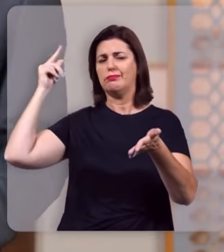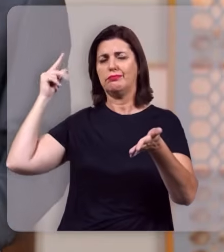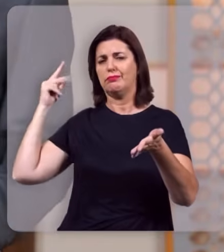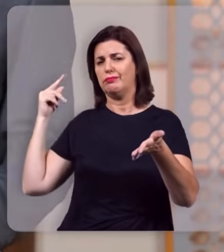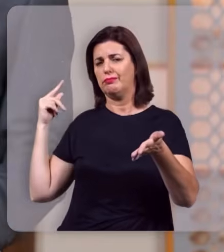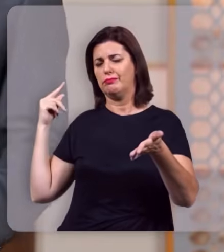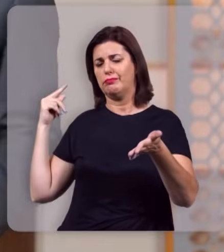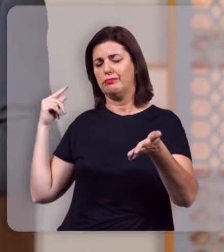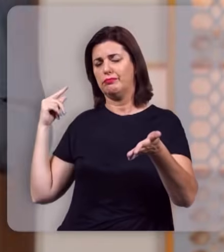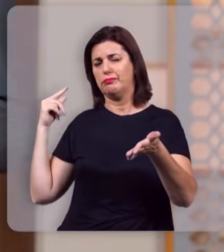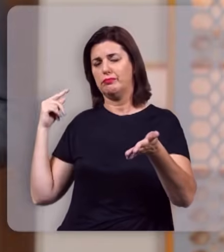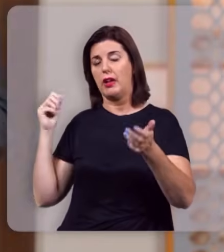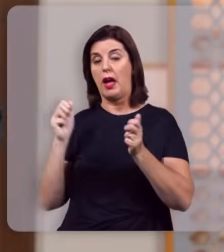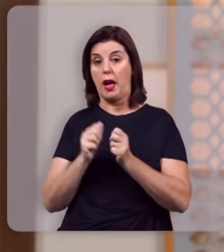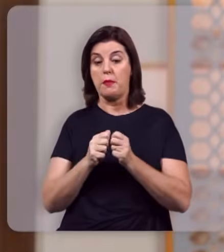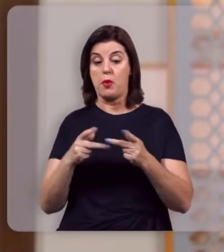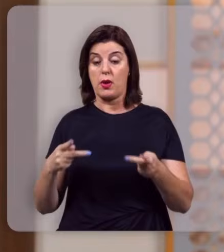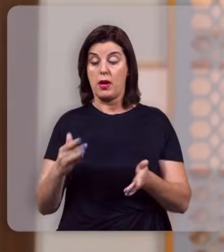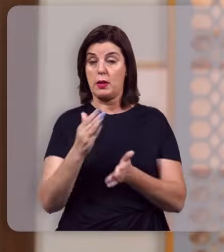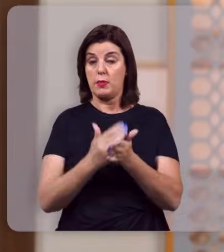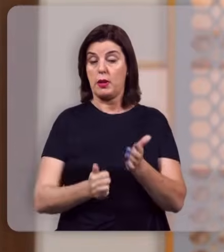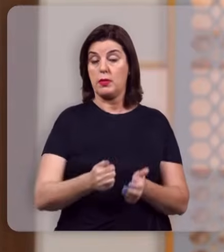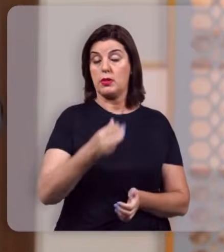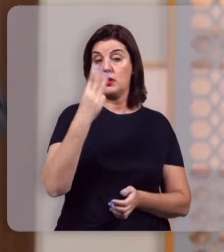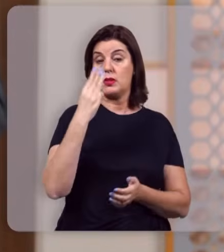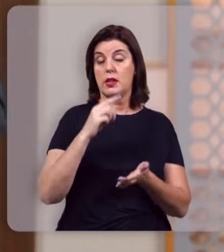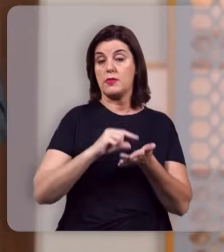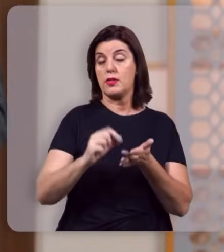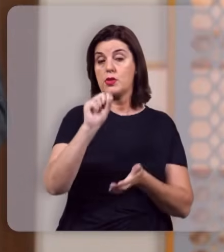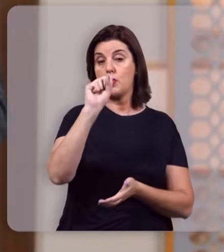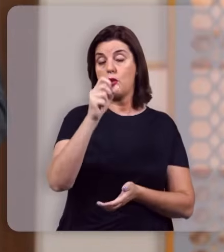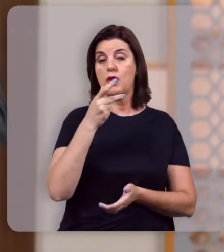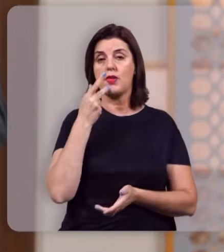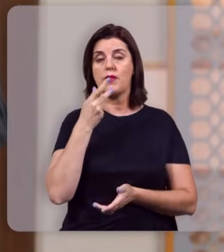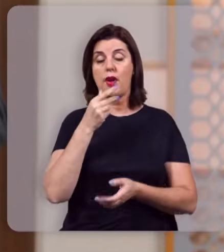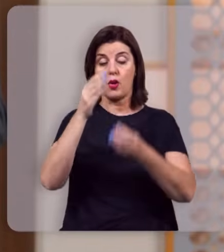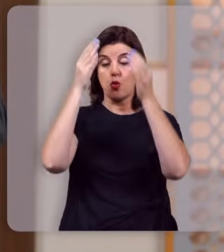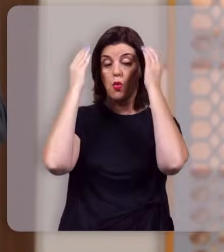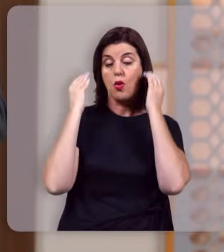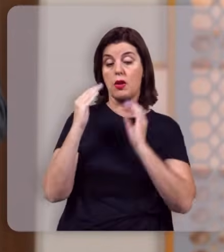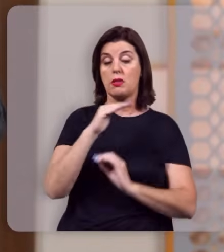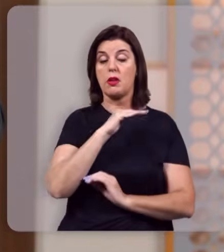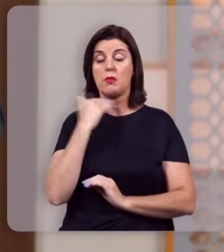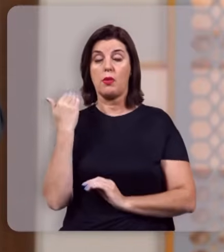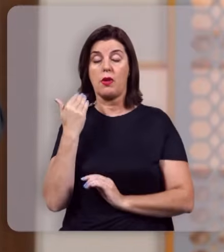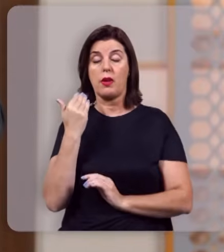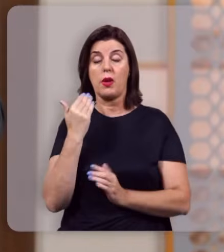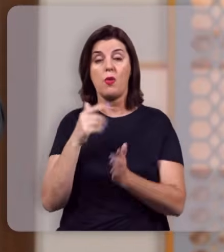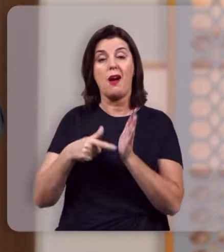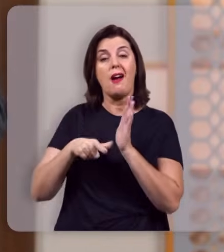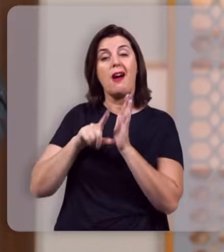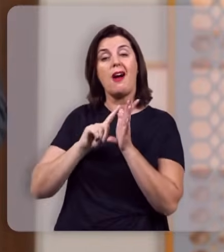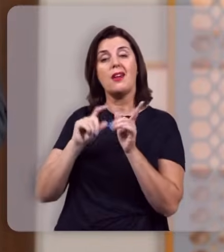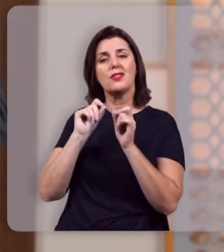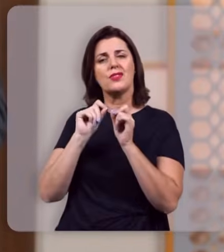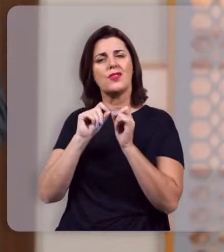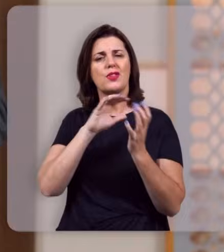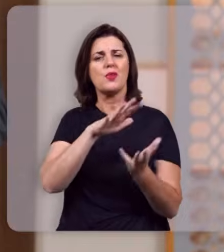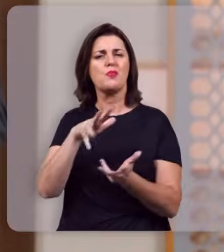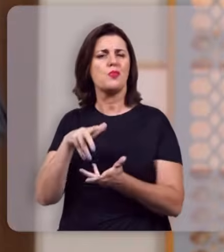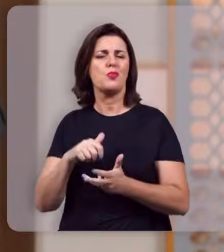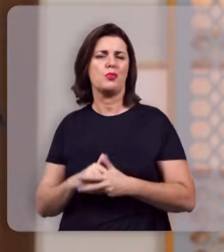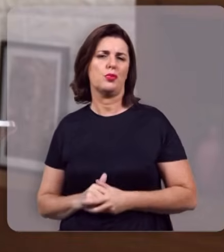eternidade. Apocalipse 13:8 diz que o Cordeiro foi morto desde a fundação do